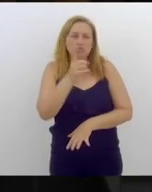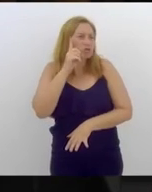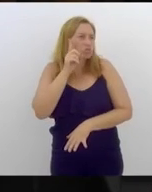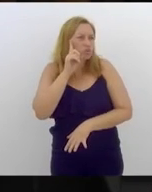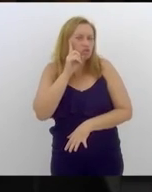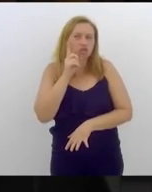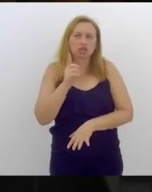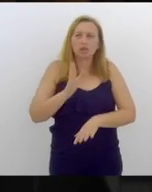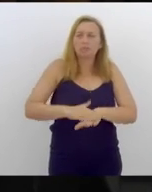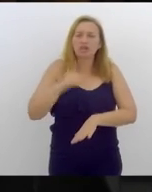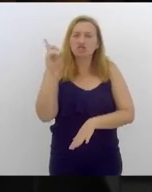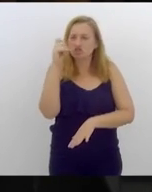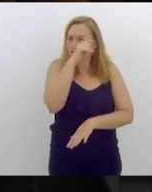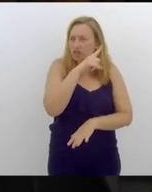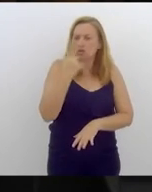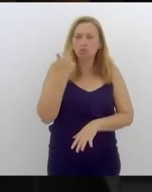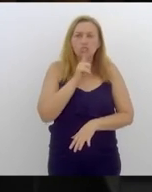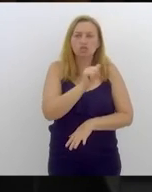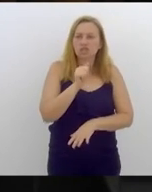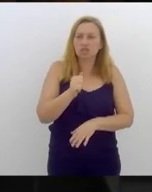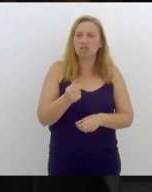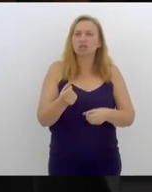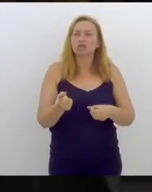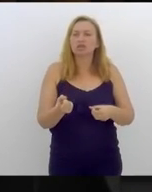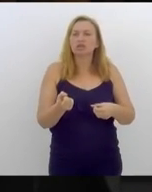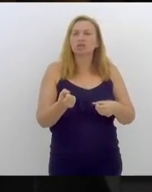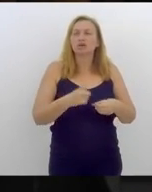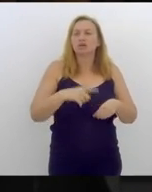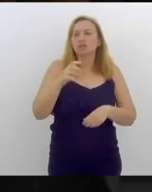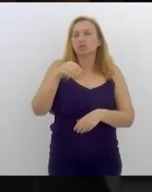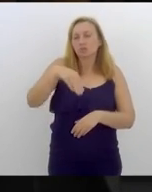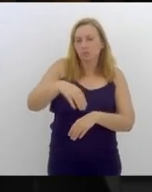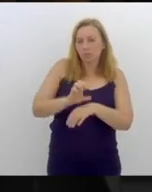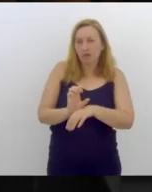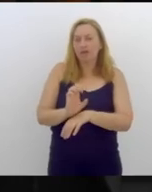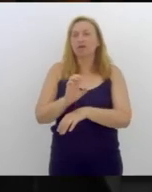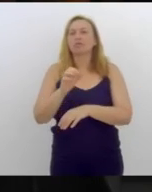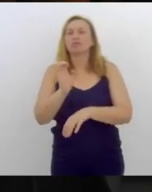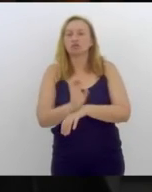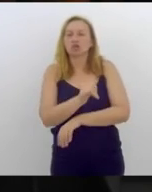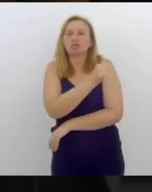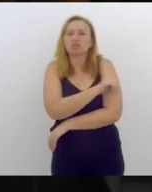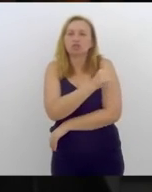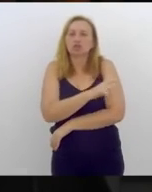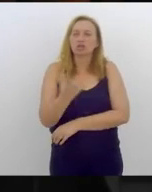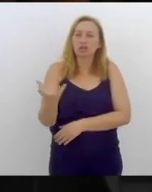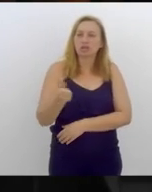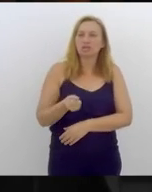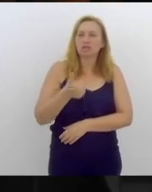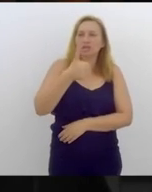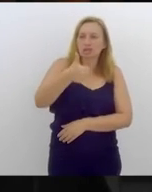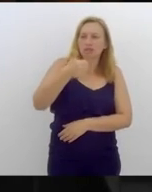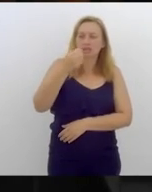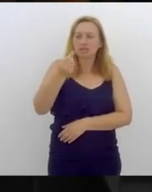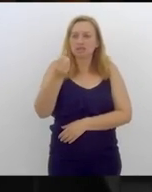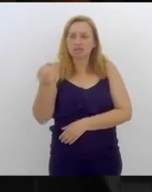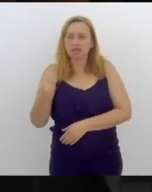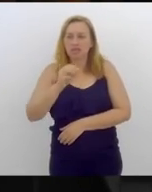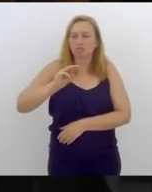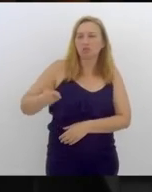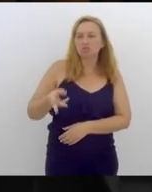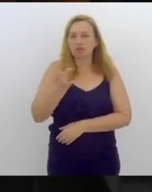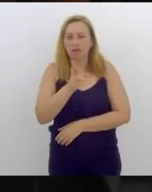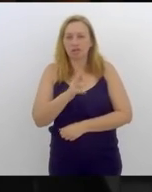é mais difícil a gente conseguir a reconsideração do Mec para que o Estado do Rio de Janeiro receba 160 milhões de